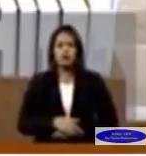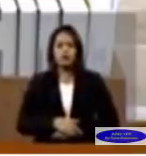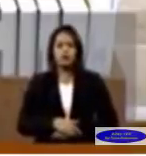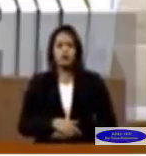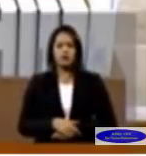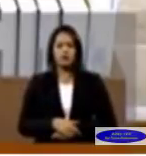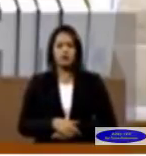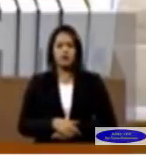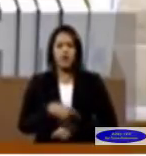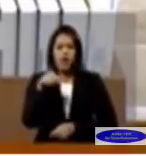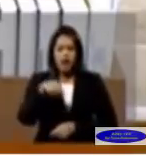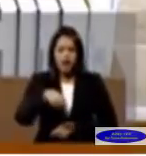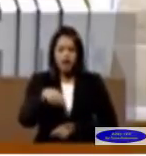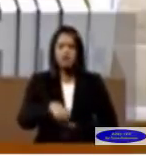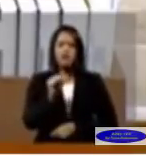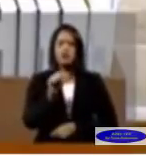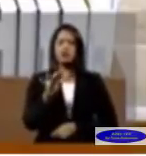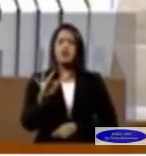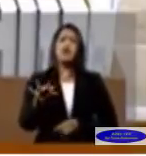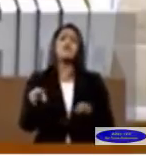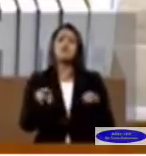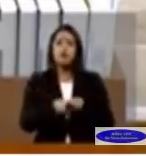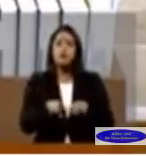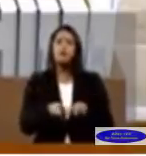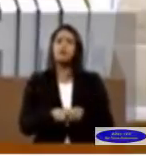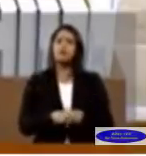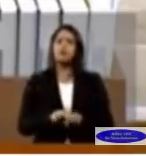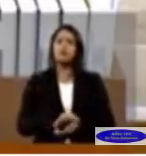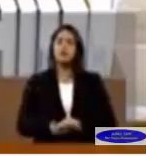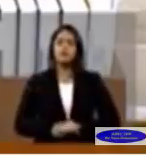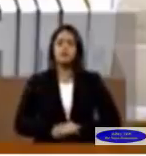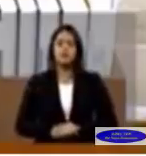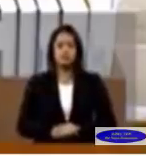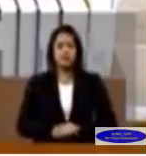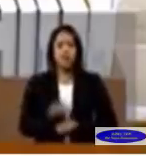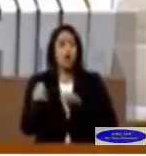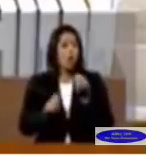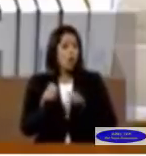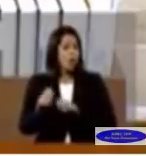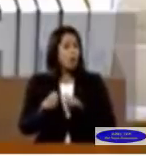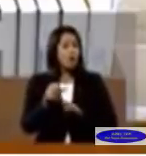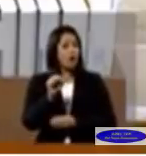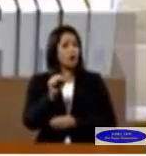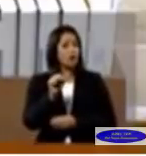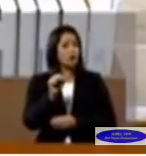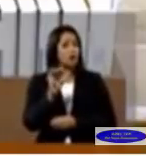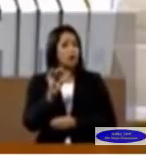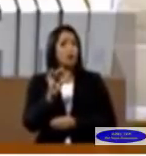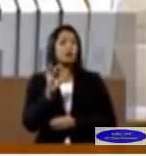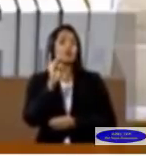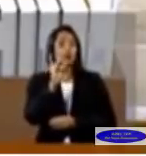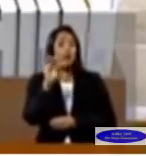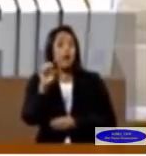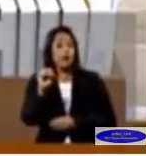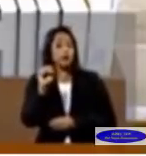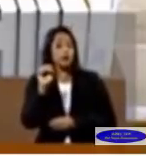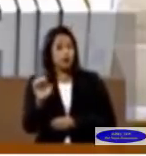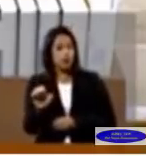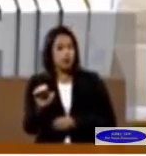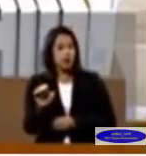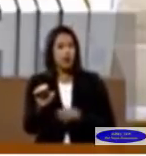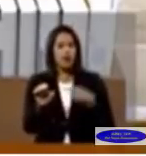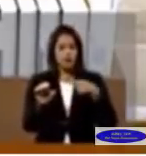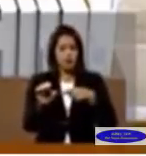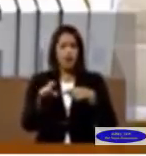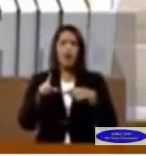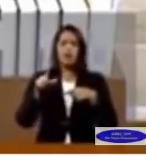Ministério Público e à Corregedoria do Ministério Público Federal em razão dos